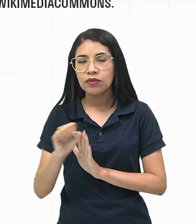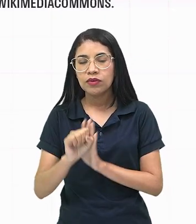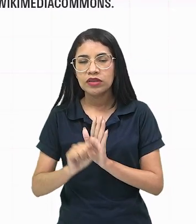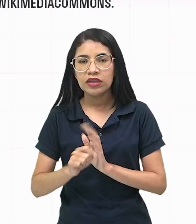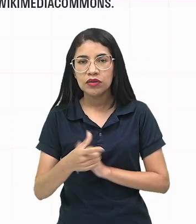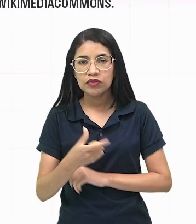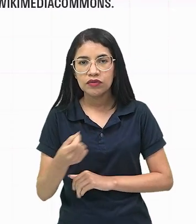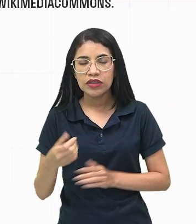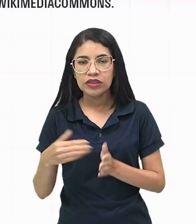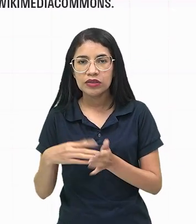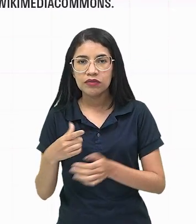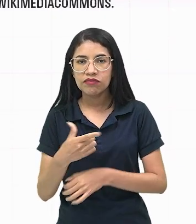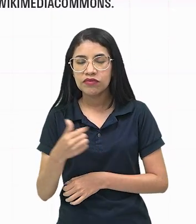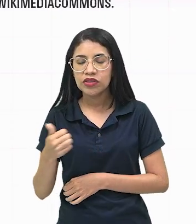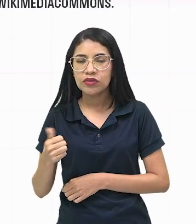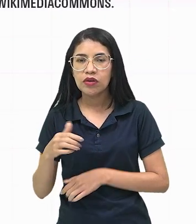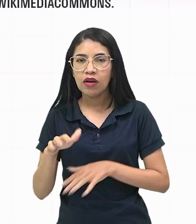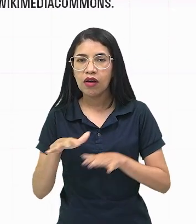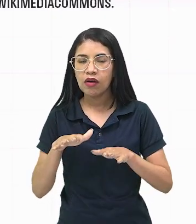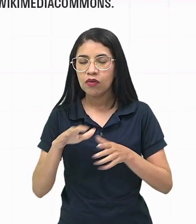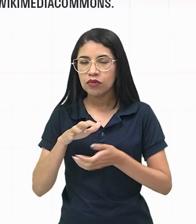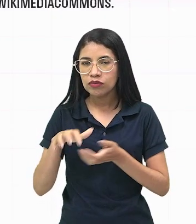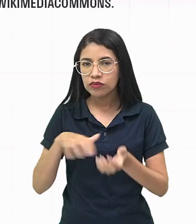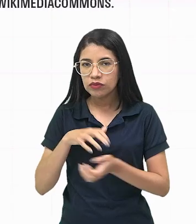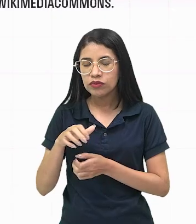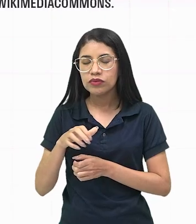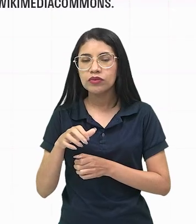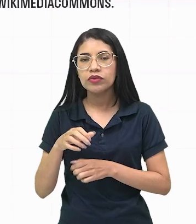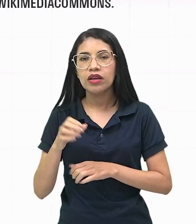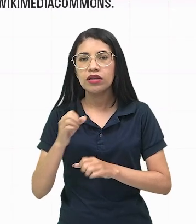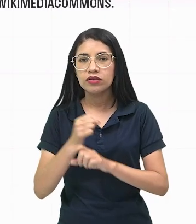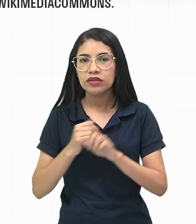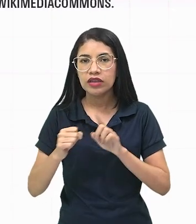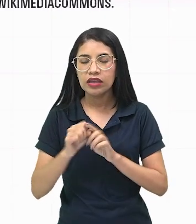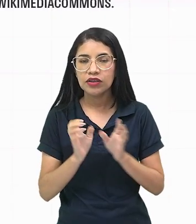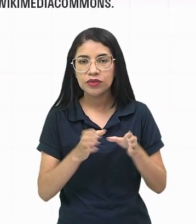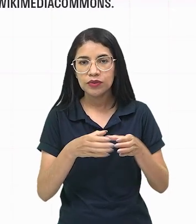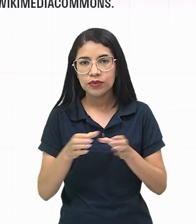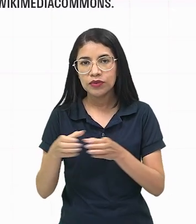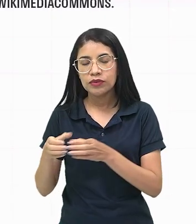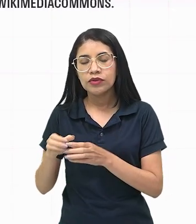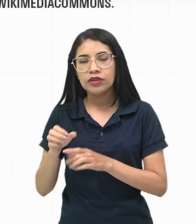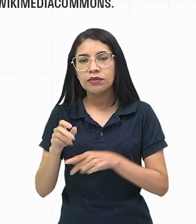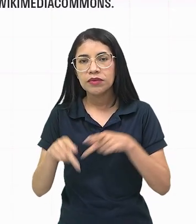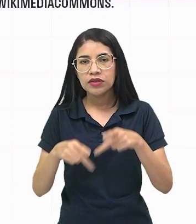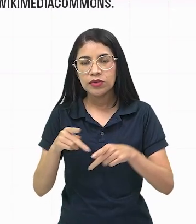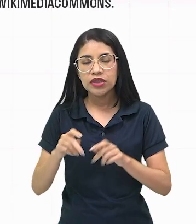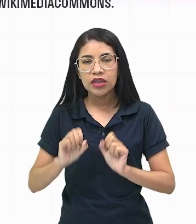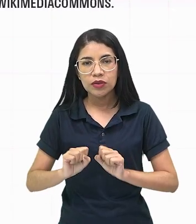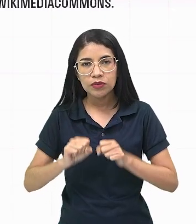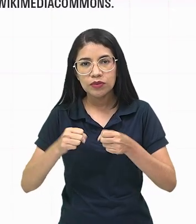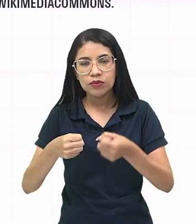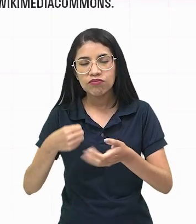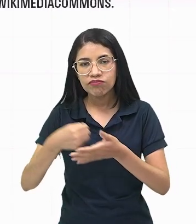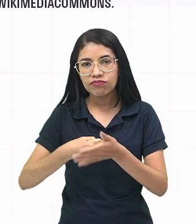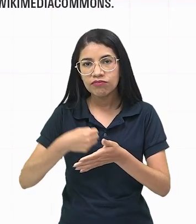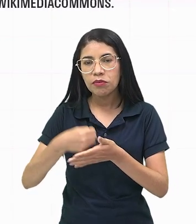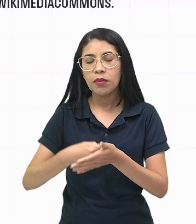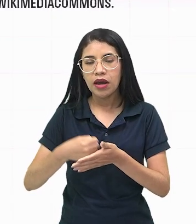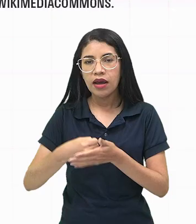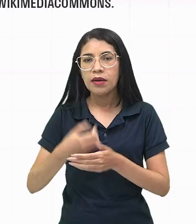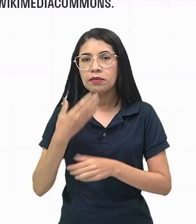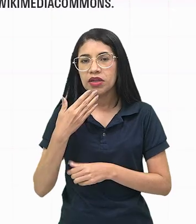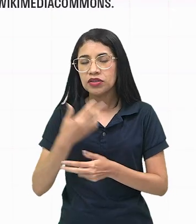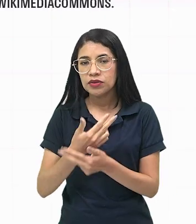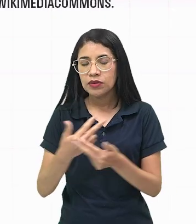século XXI, pessoal, os movimentos sociais, esse grupo de pessoas que lutam para reivindicar alguma coisa,